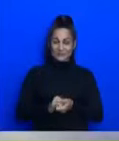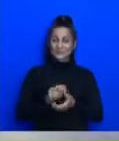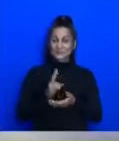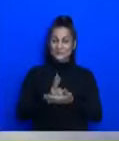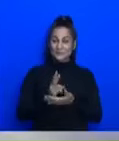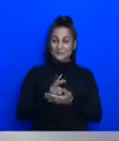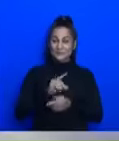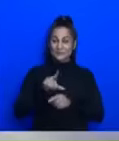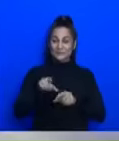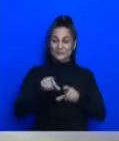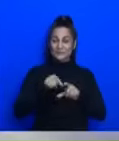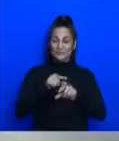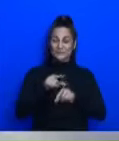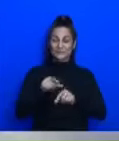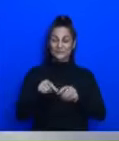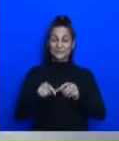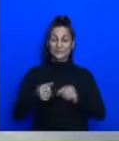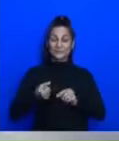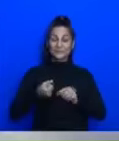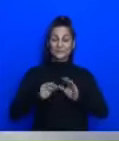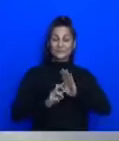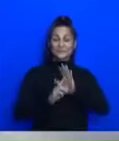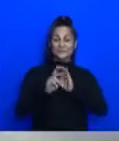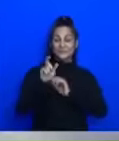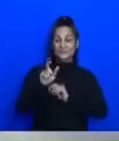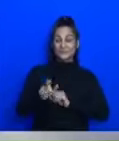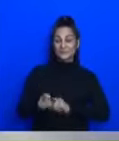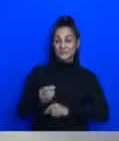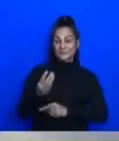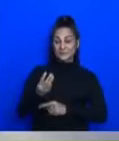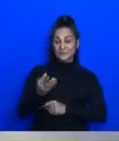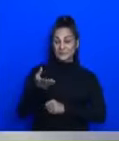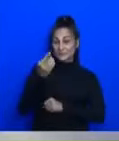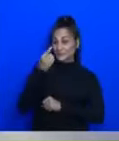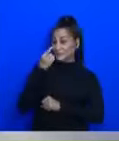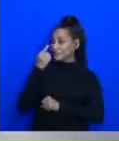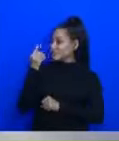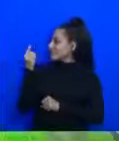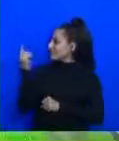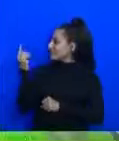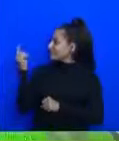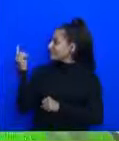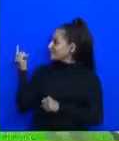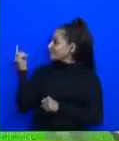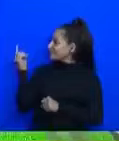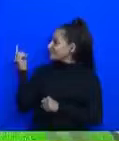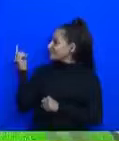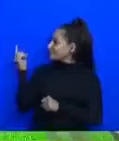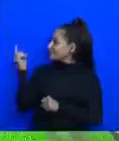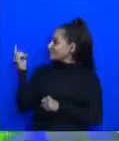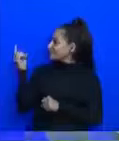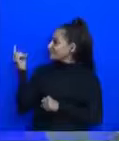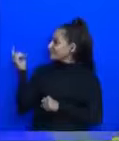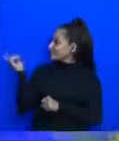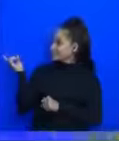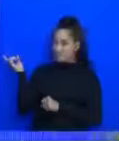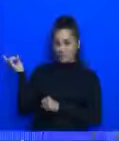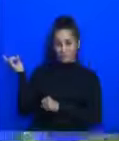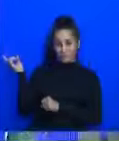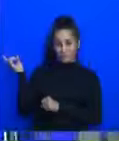Vamos seguir sorteando. Passaremos então ao sorteio do número correspondente à coluna número 3. Bola posicionada,